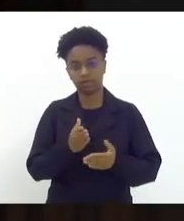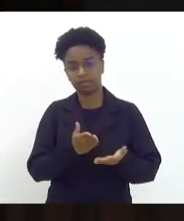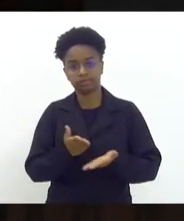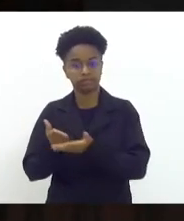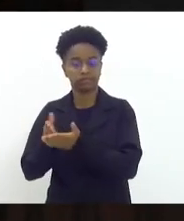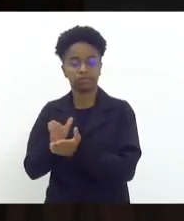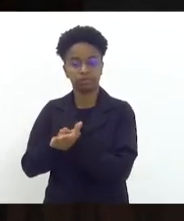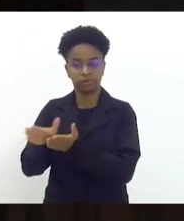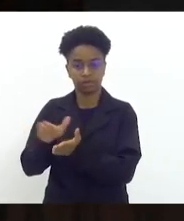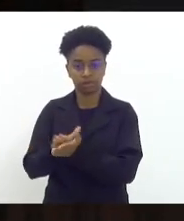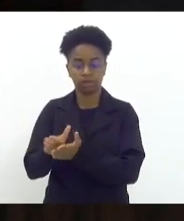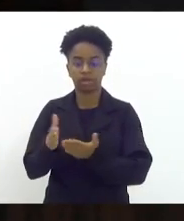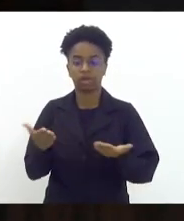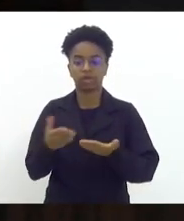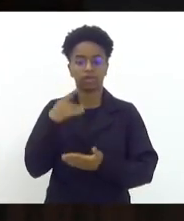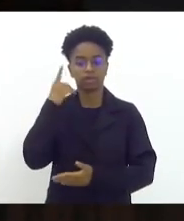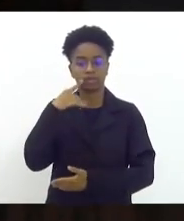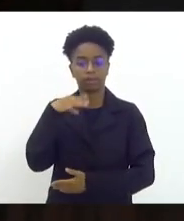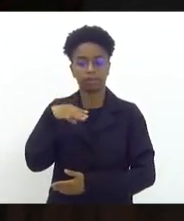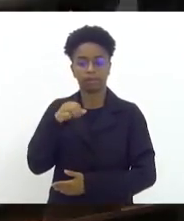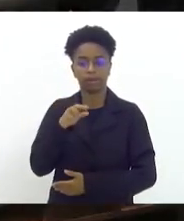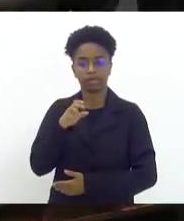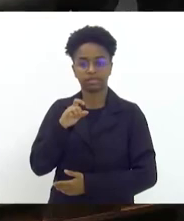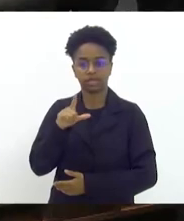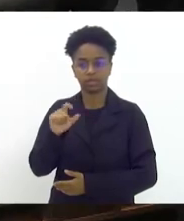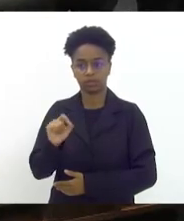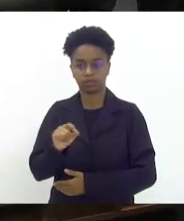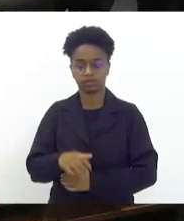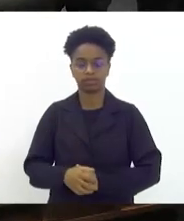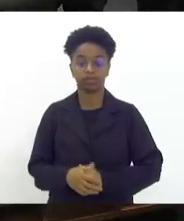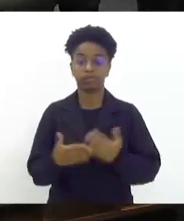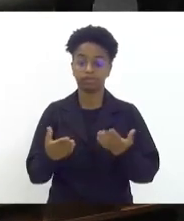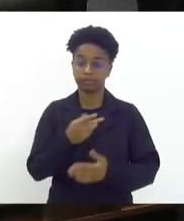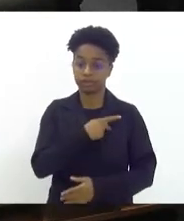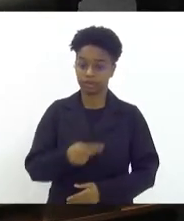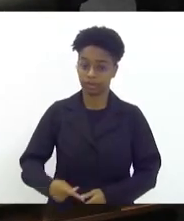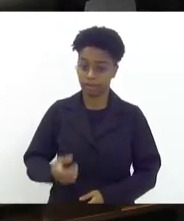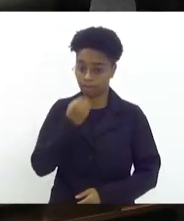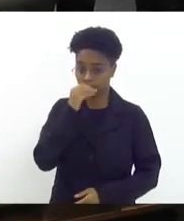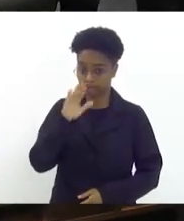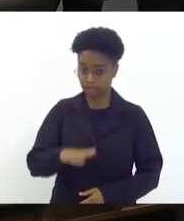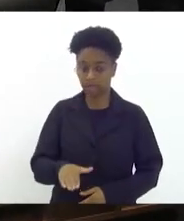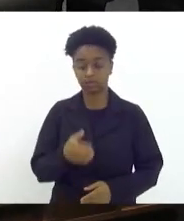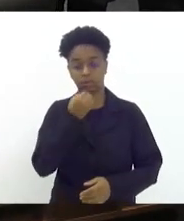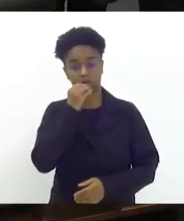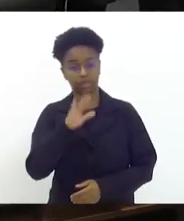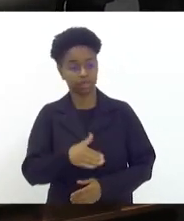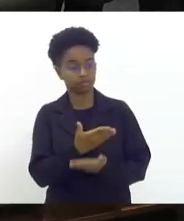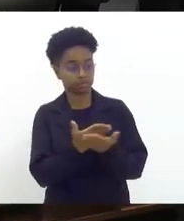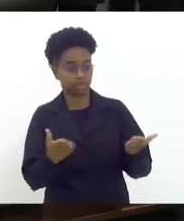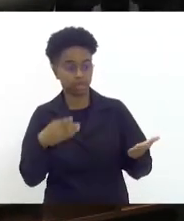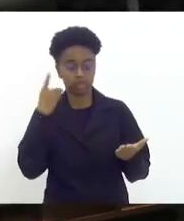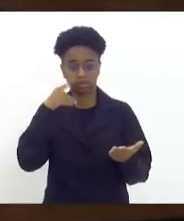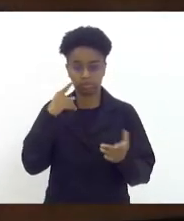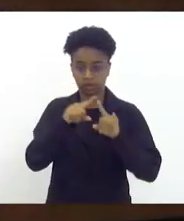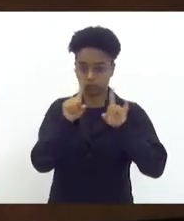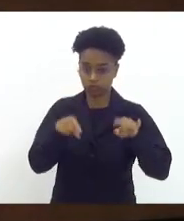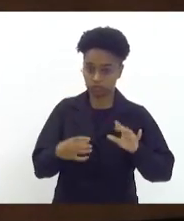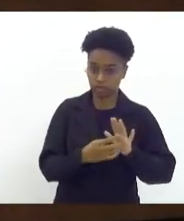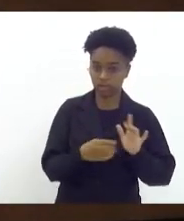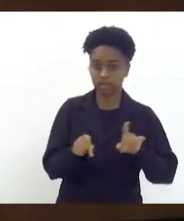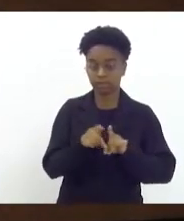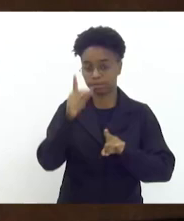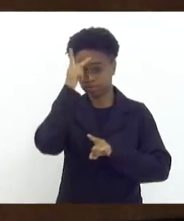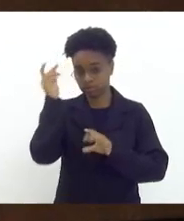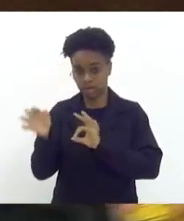publicação Deputado Marcelo Dino senhora Presidente Boa tarde Boa tarde a todos os deputados os servidores da casa que nos assiste